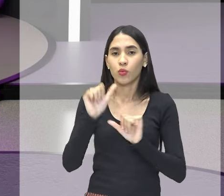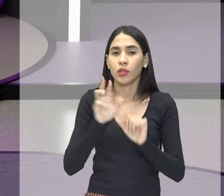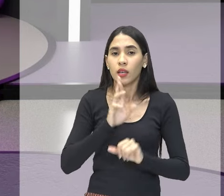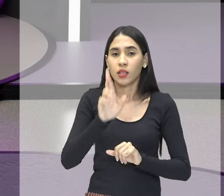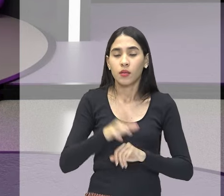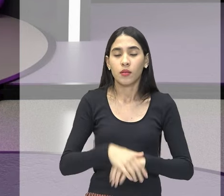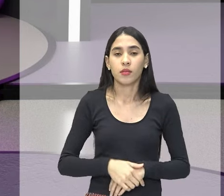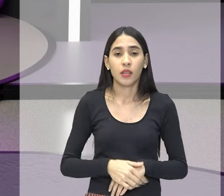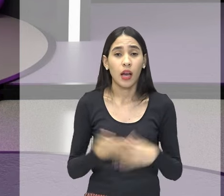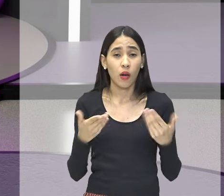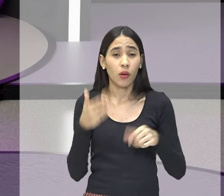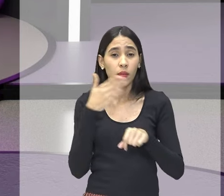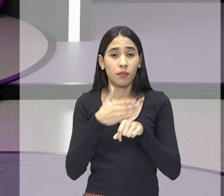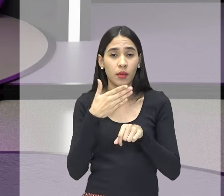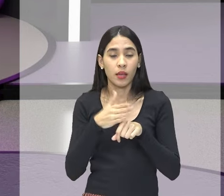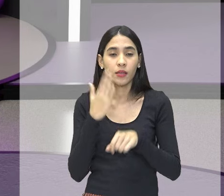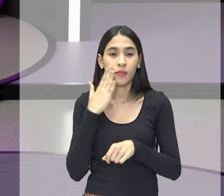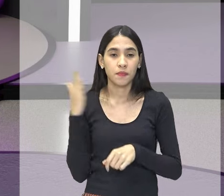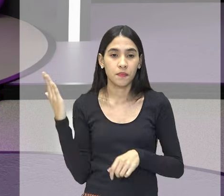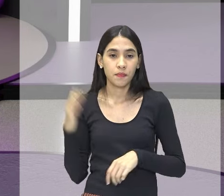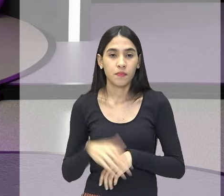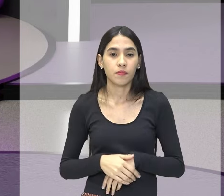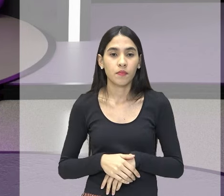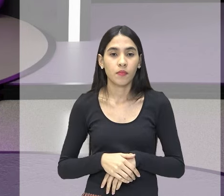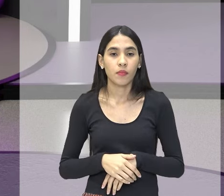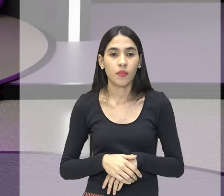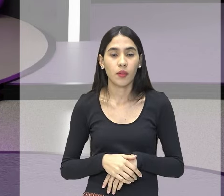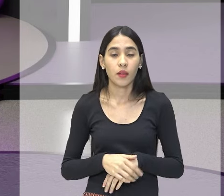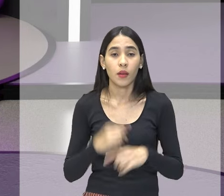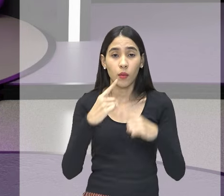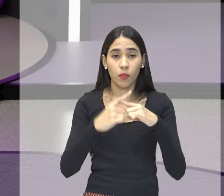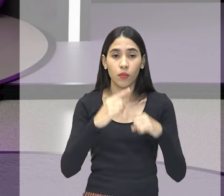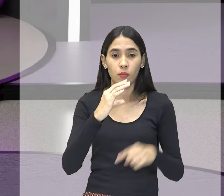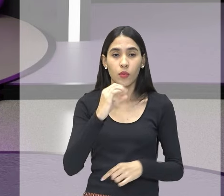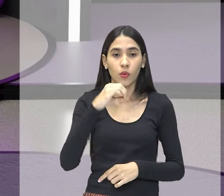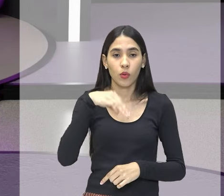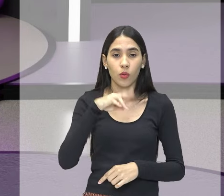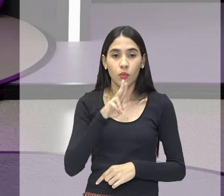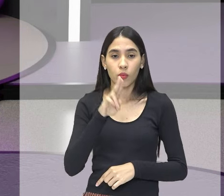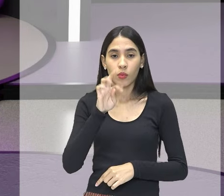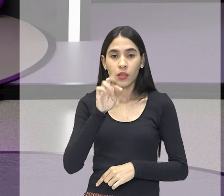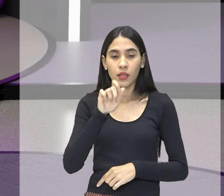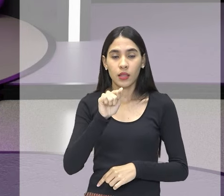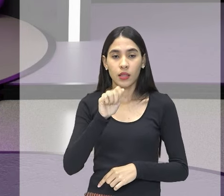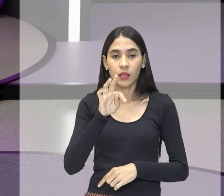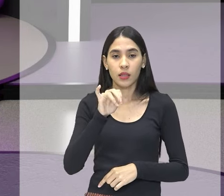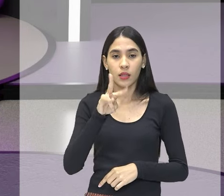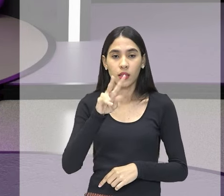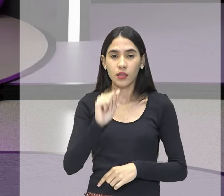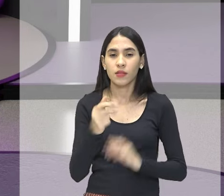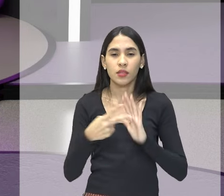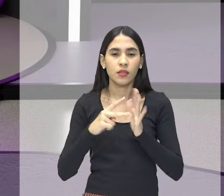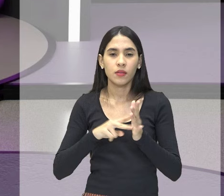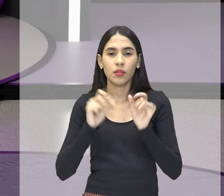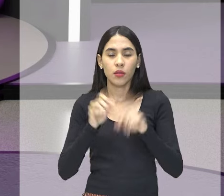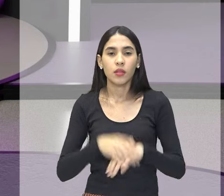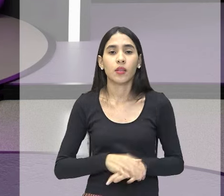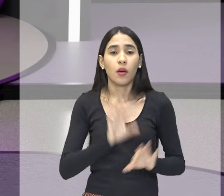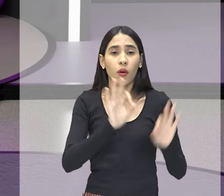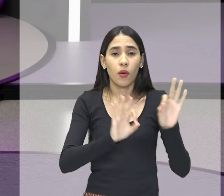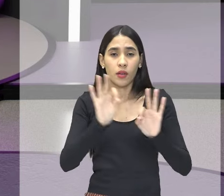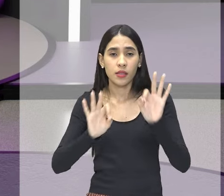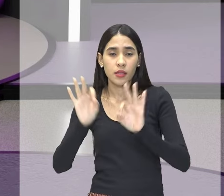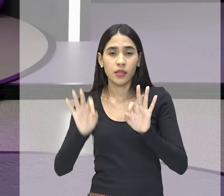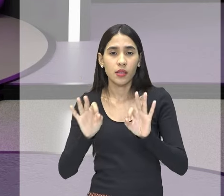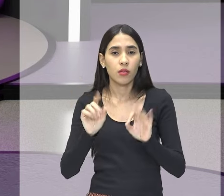aplicação prática. Olha o que diz a observação. A multiplicação é comutativa, ou seja, a ordem dos